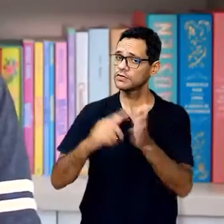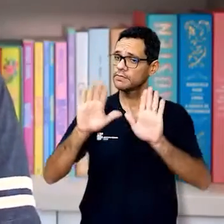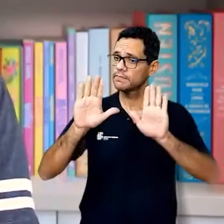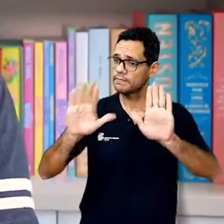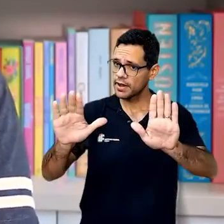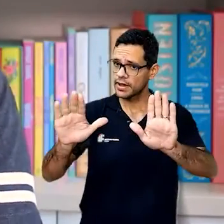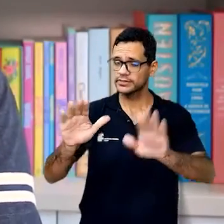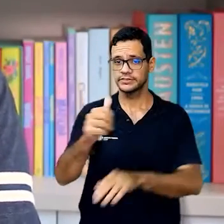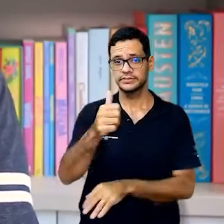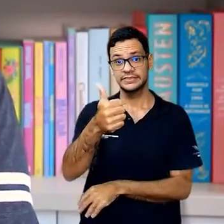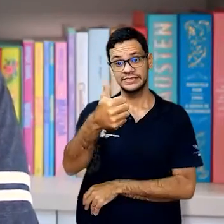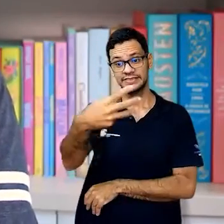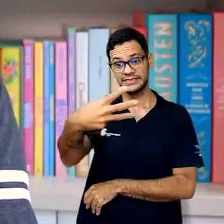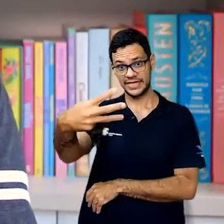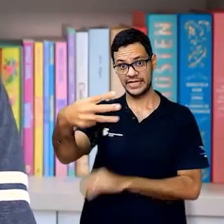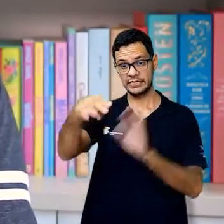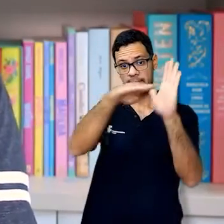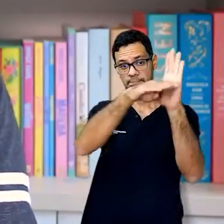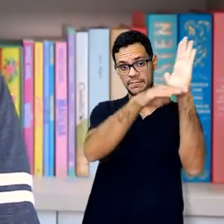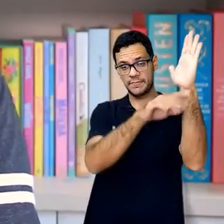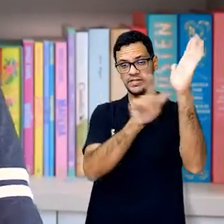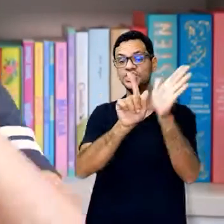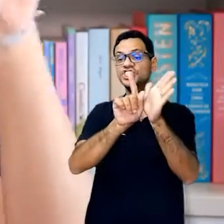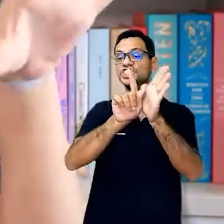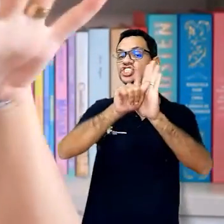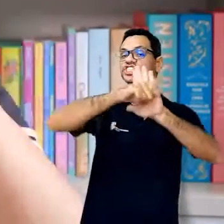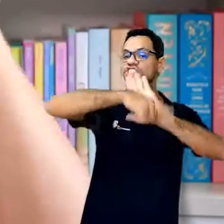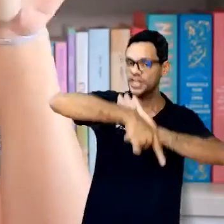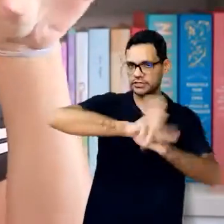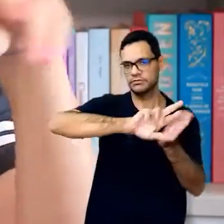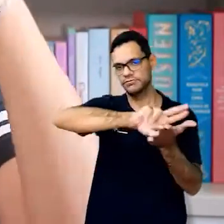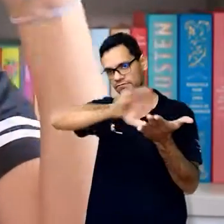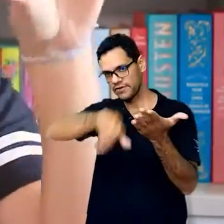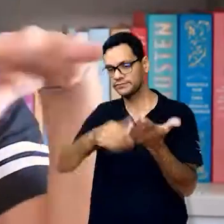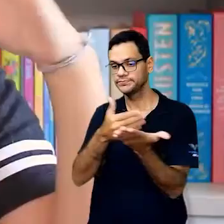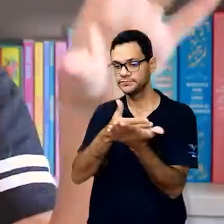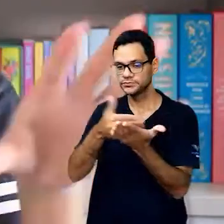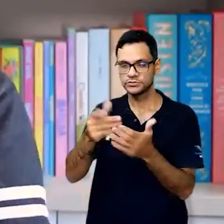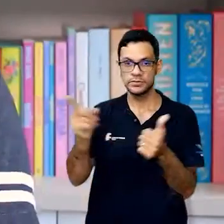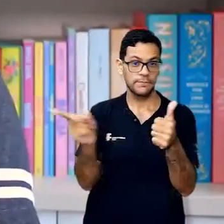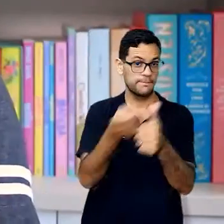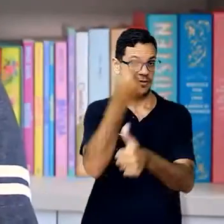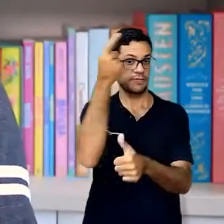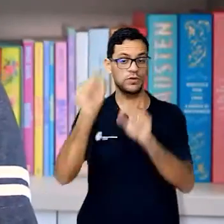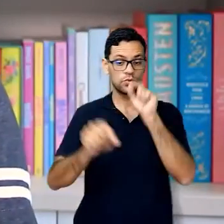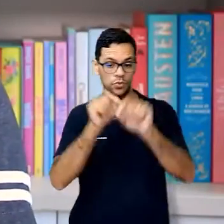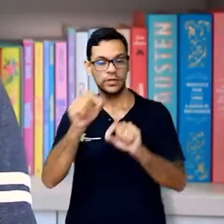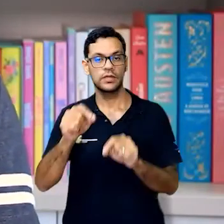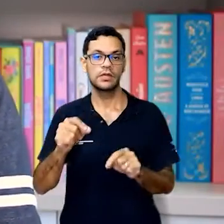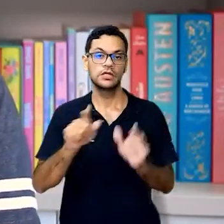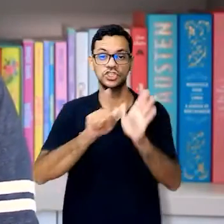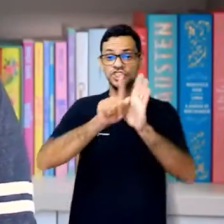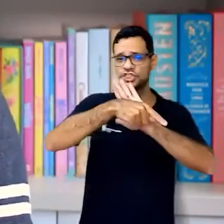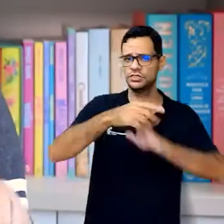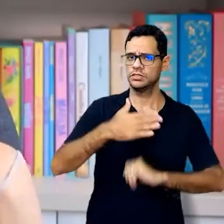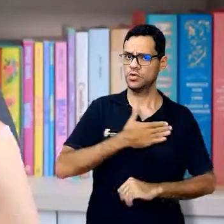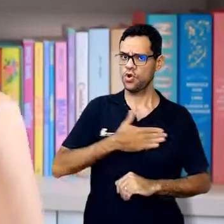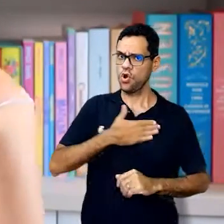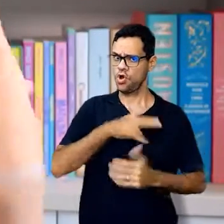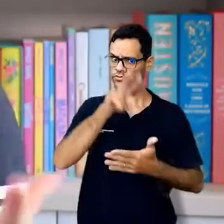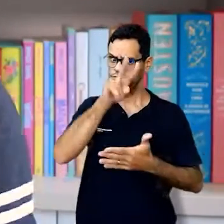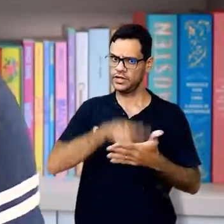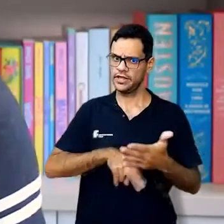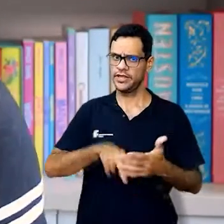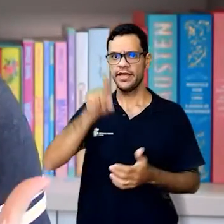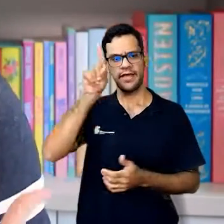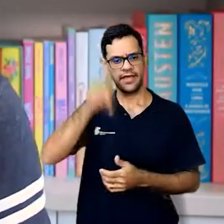pra vocês esses livros. Mas ficaram aqui 13 categorias, gêneros, subgêneros e etc. Então vou começar com o primeiro deles, que é um dos gêneros